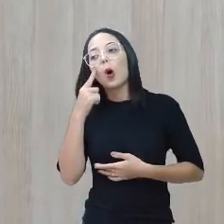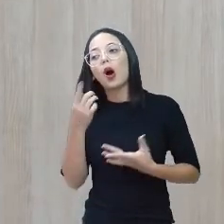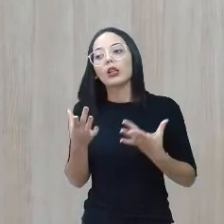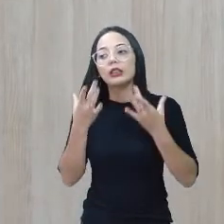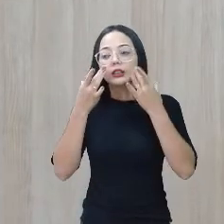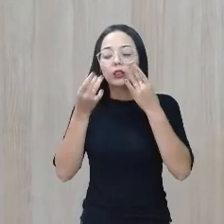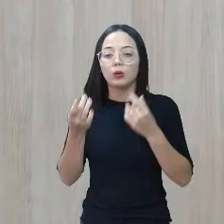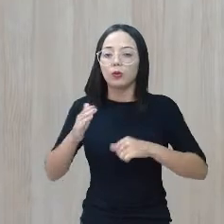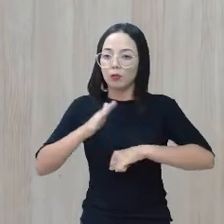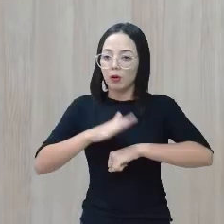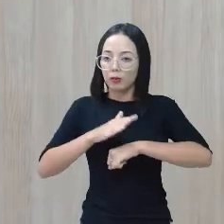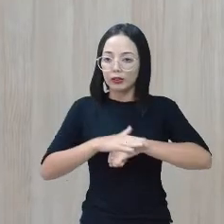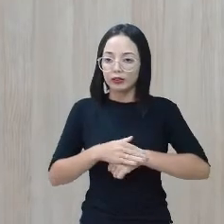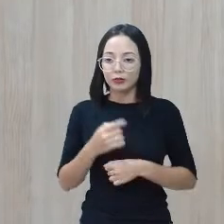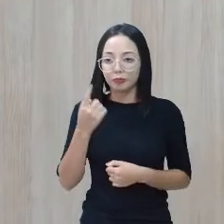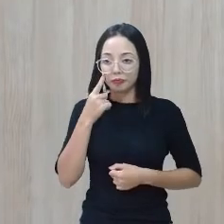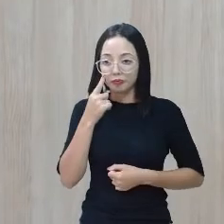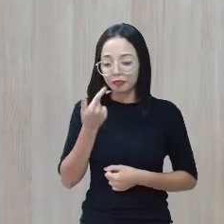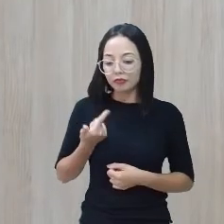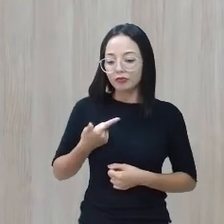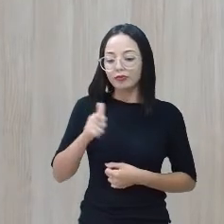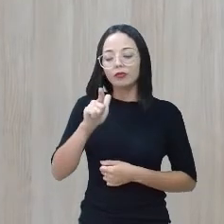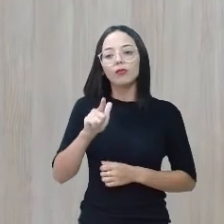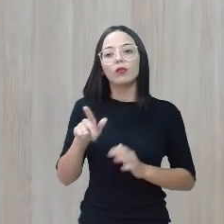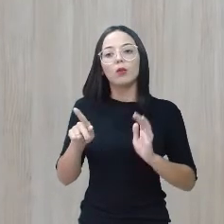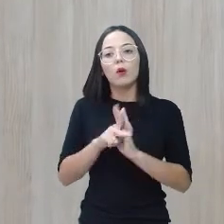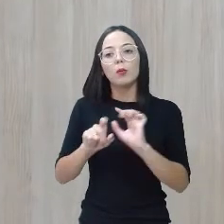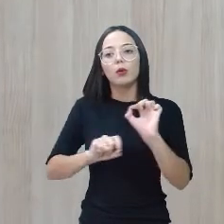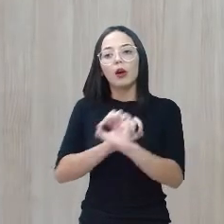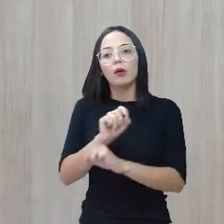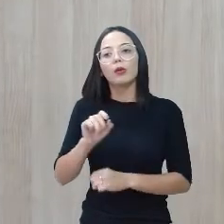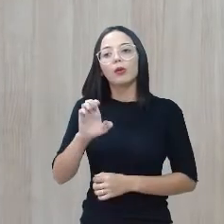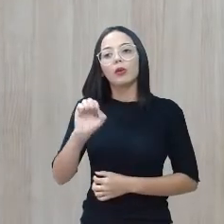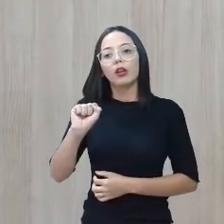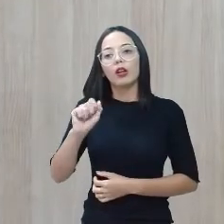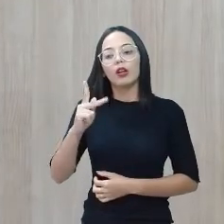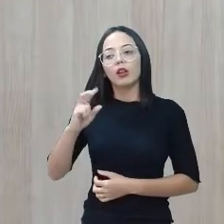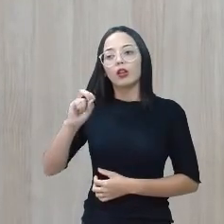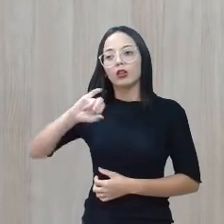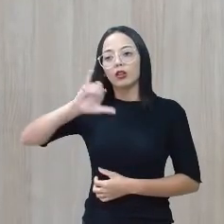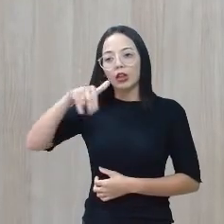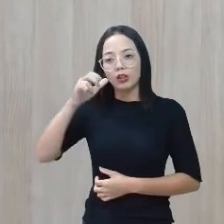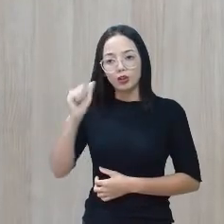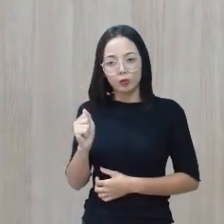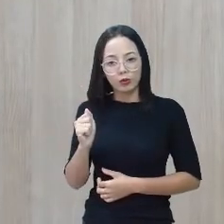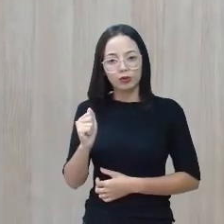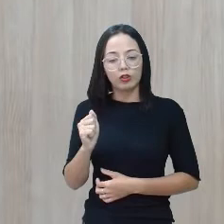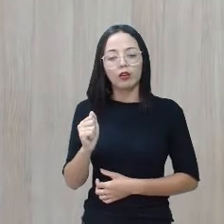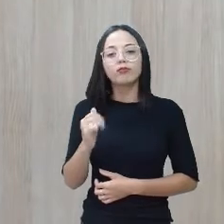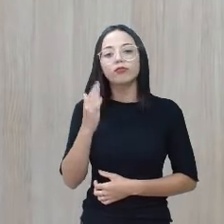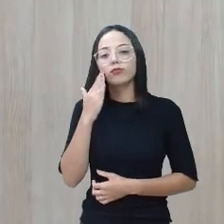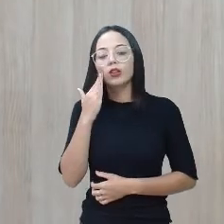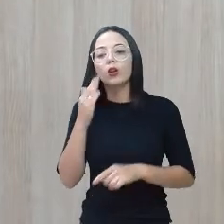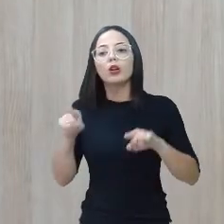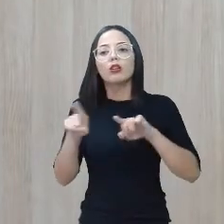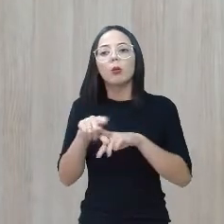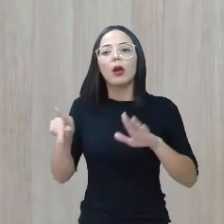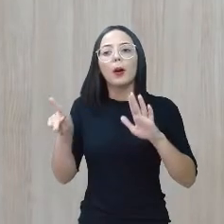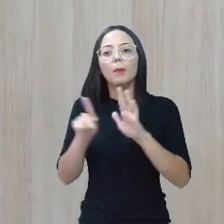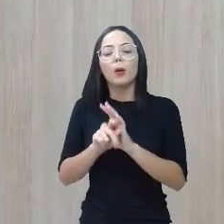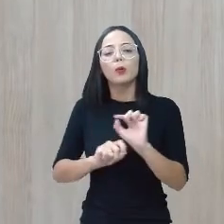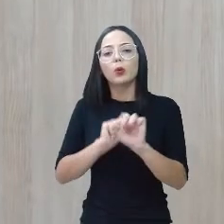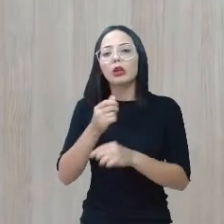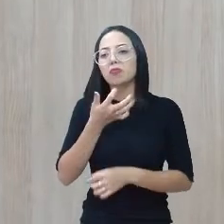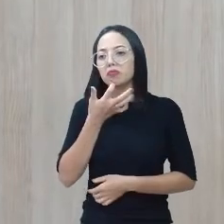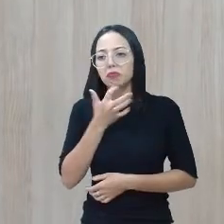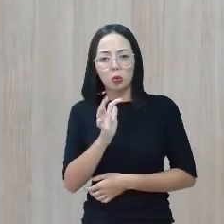nesse momento. Existe outro método também chamado esponja contraceptiva. Também é um método